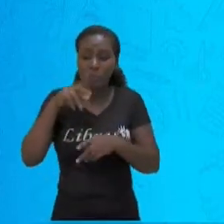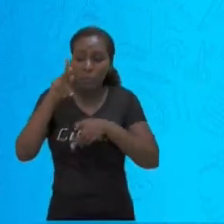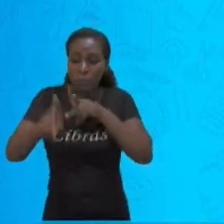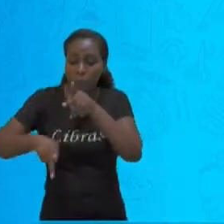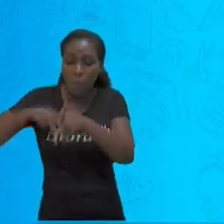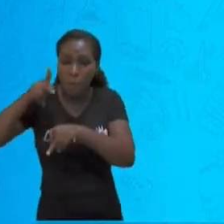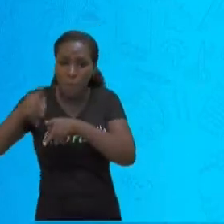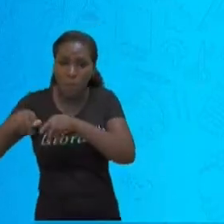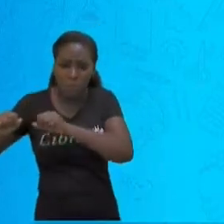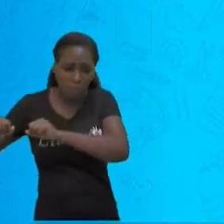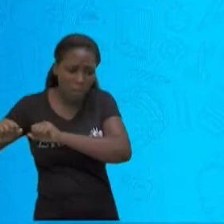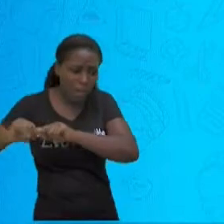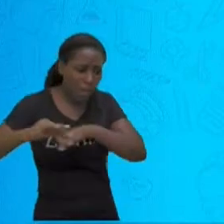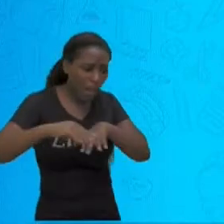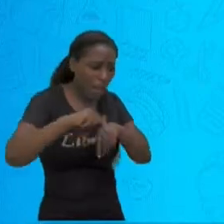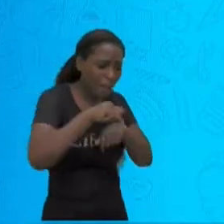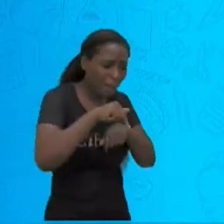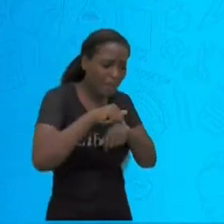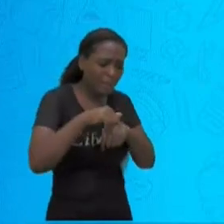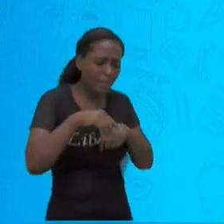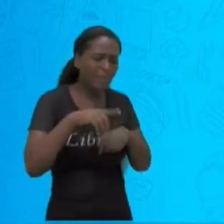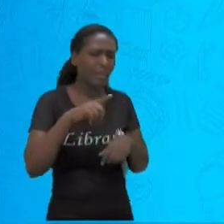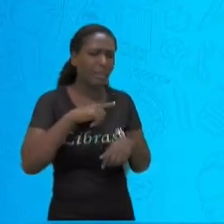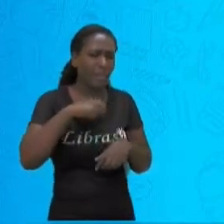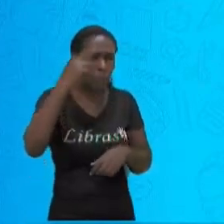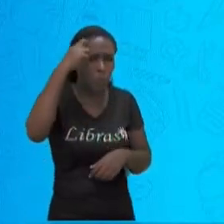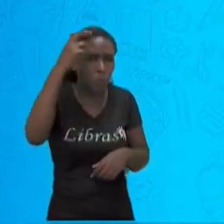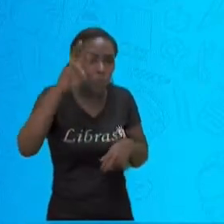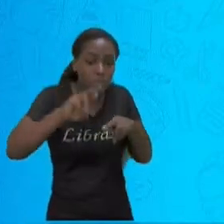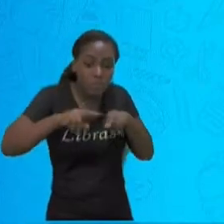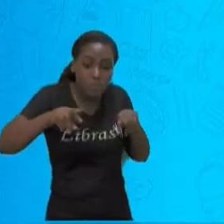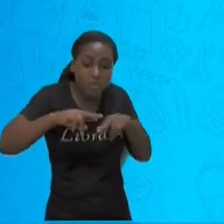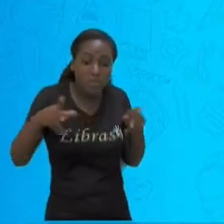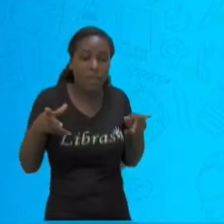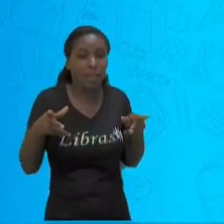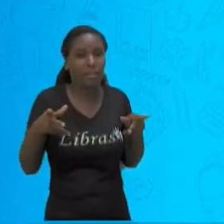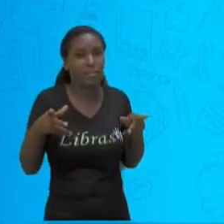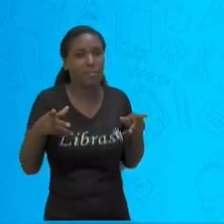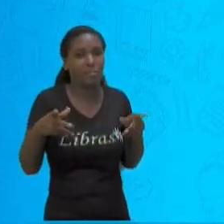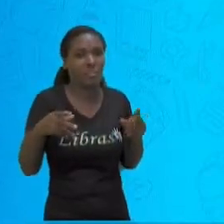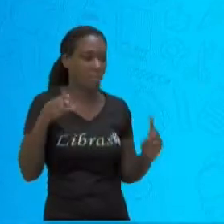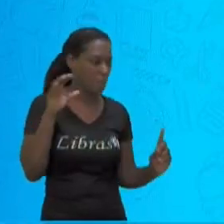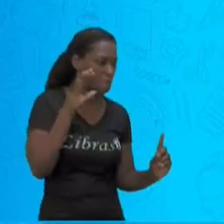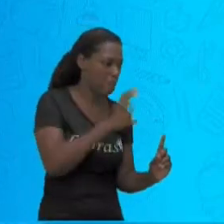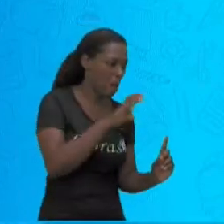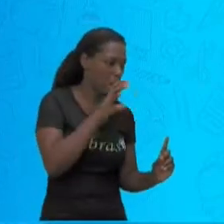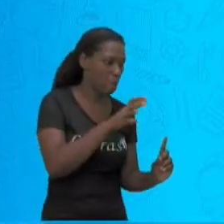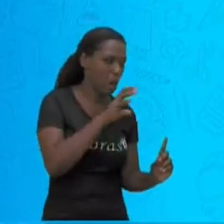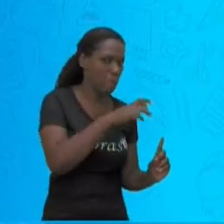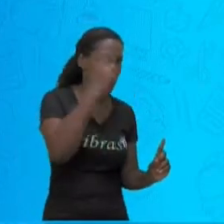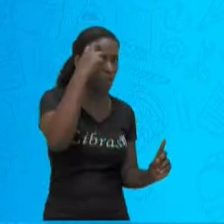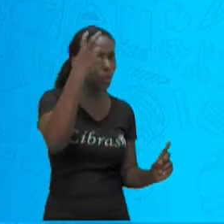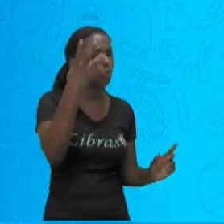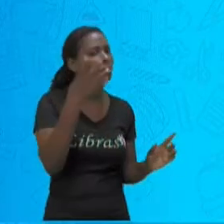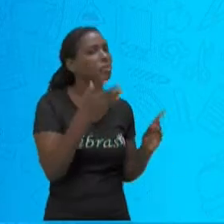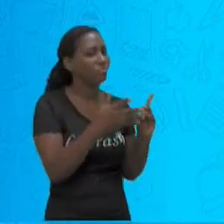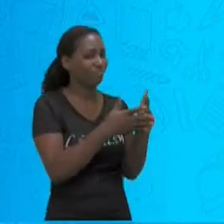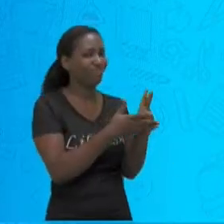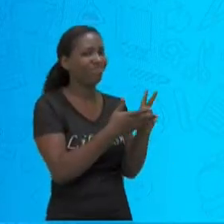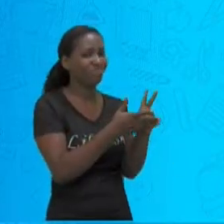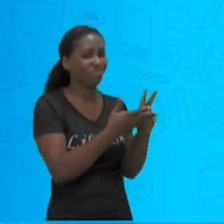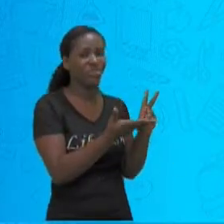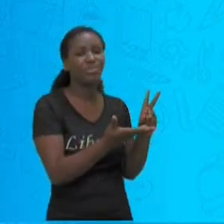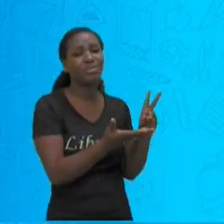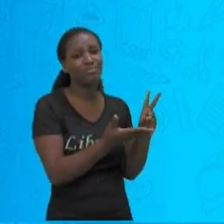desta interação social e traz novos recursos e começa